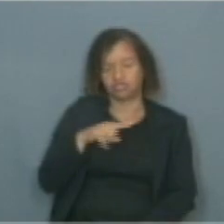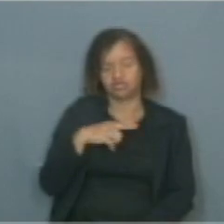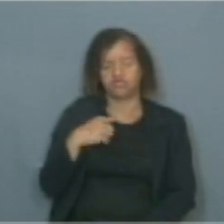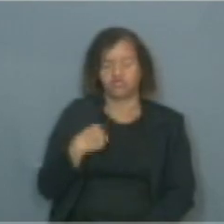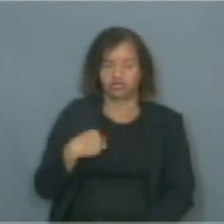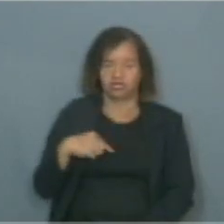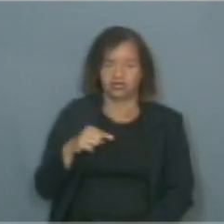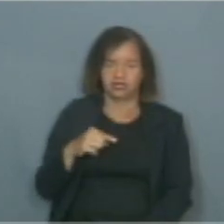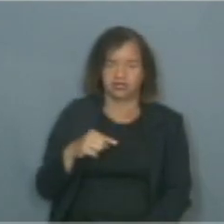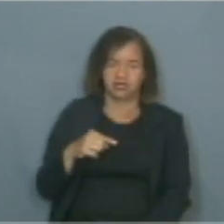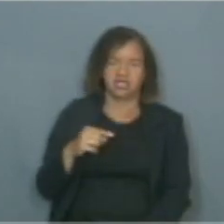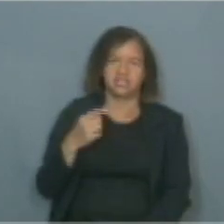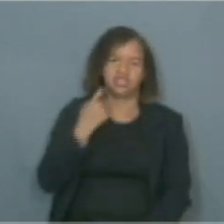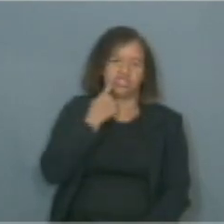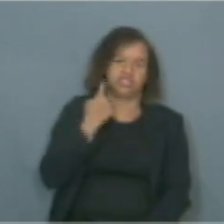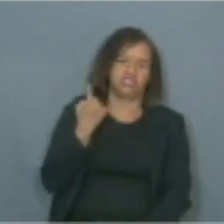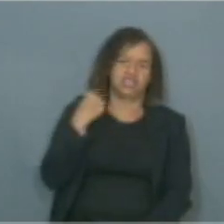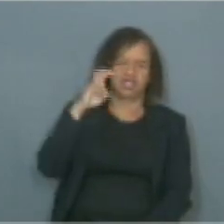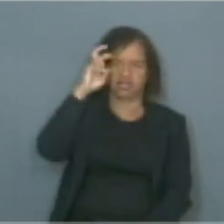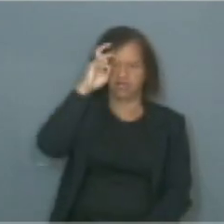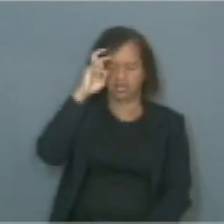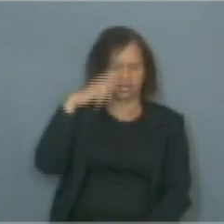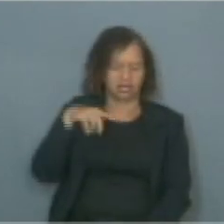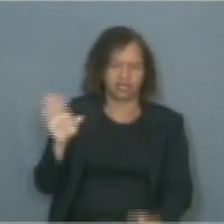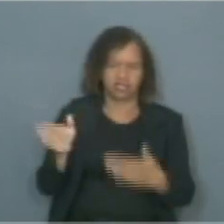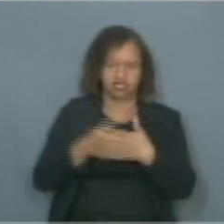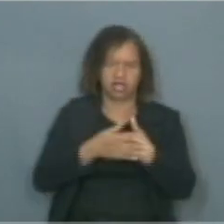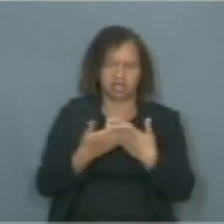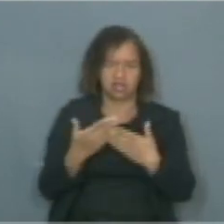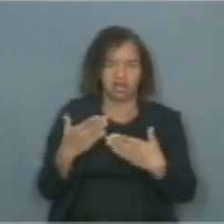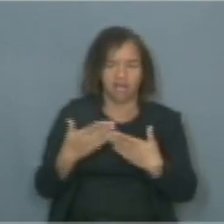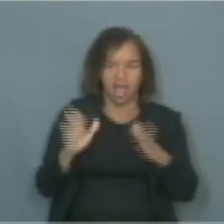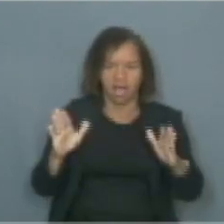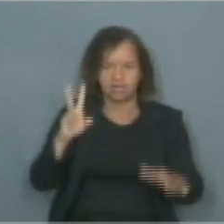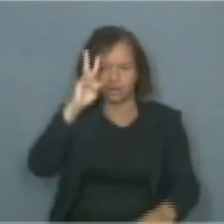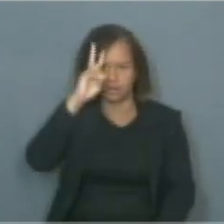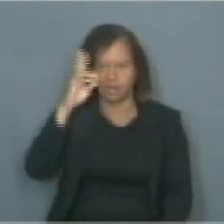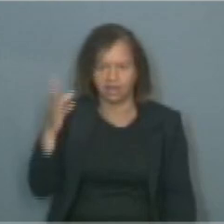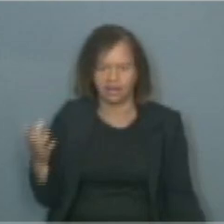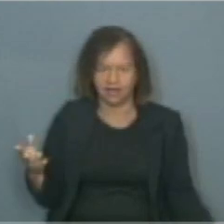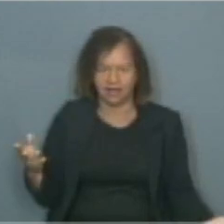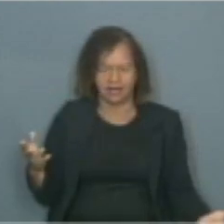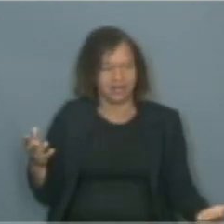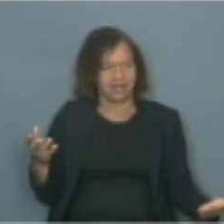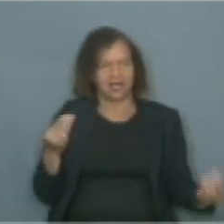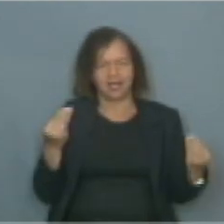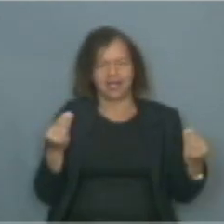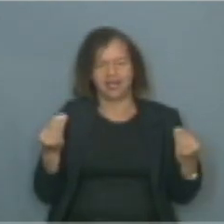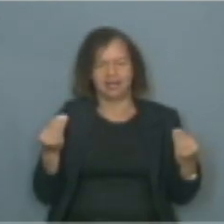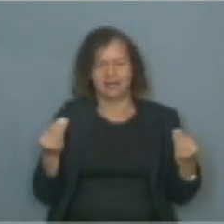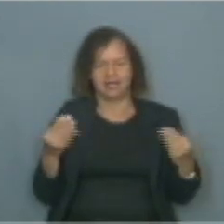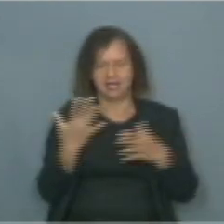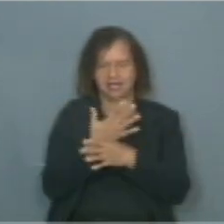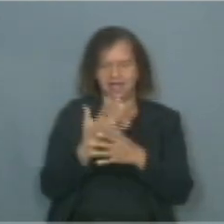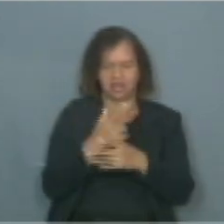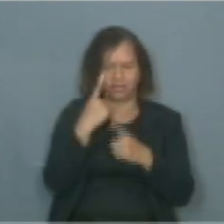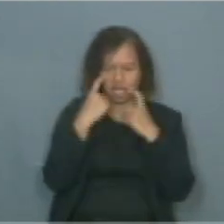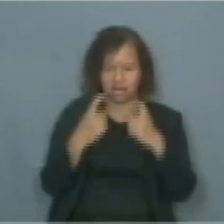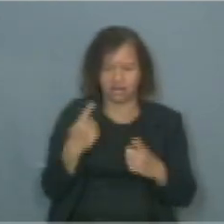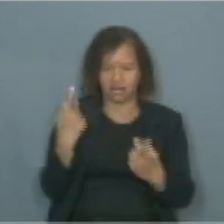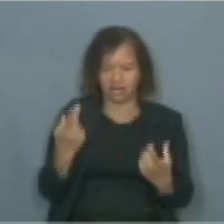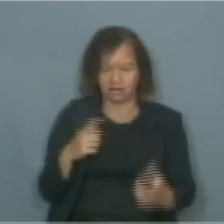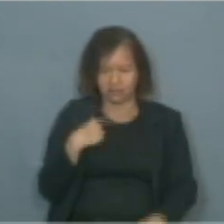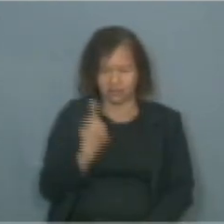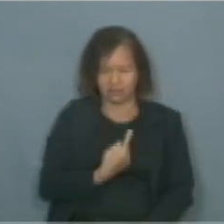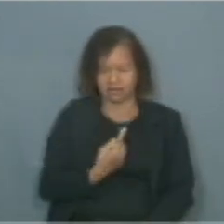aqui. Sexta-feira, quinta-feira está fechada, a delegacia só vai abrir segunda-feira agora. E o pessoal não precisa não, na cidade tão violenta como a gente tem,